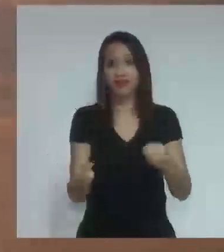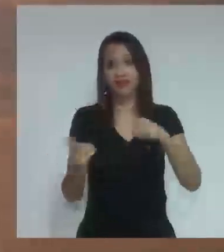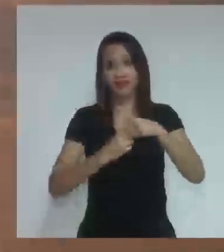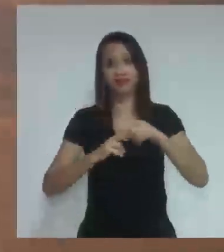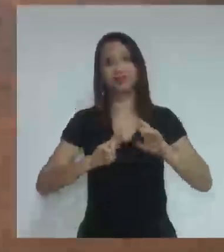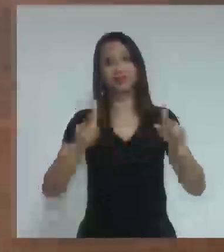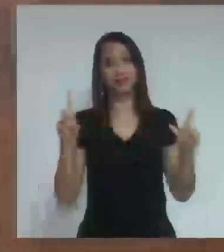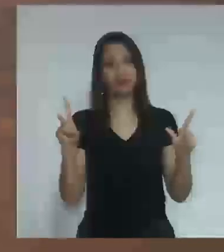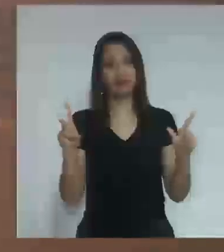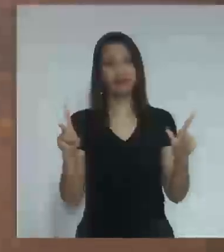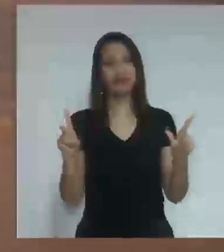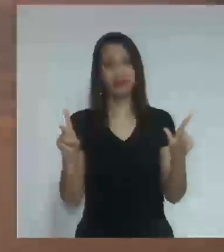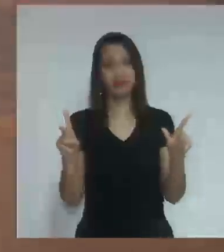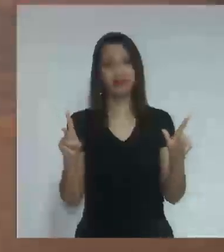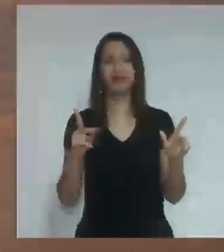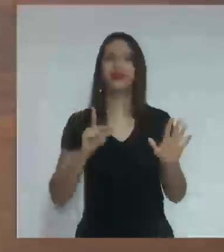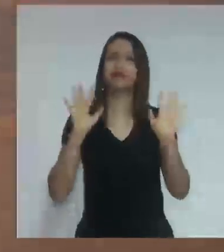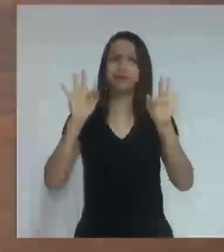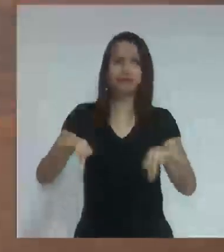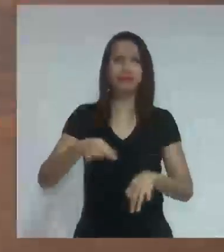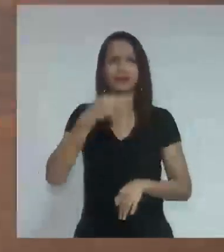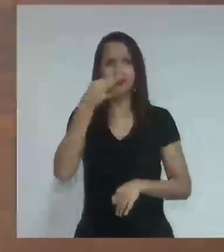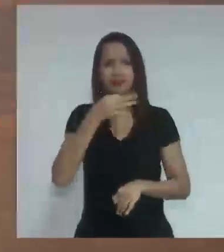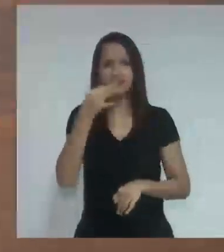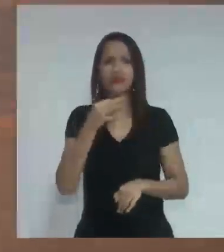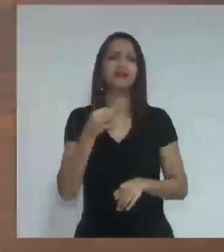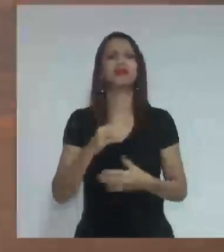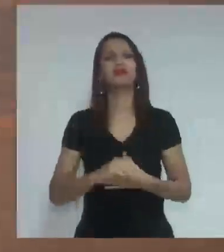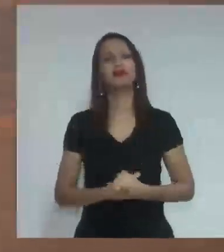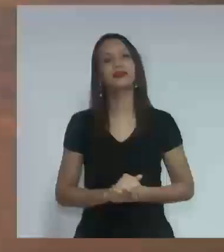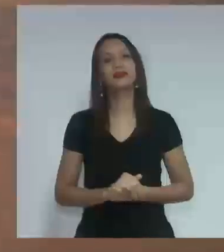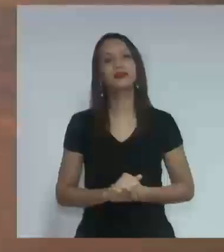diferente. Finalizo dizendo